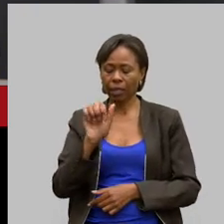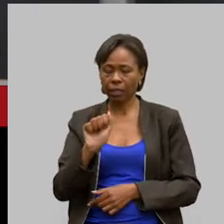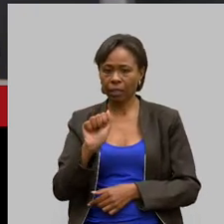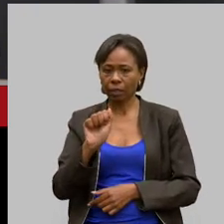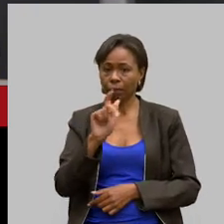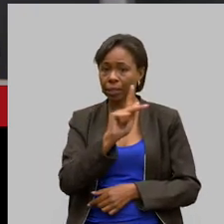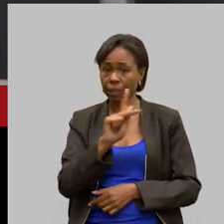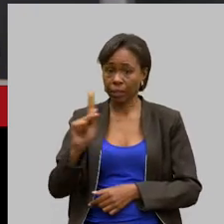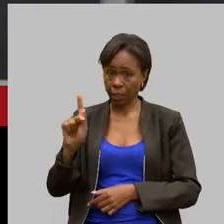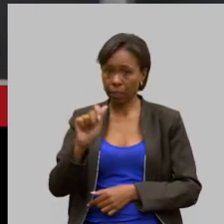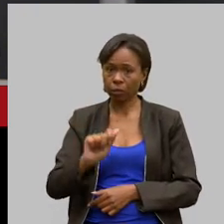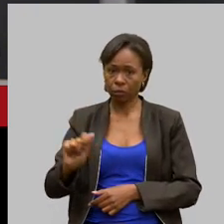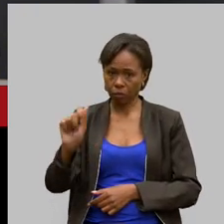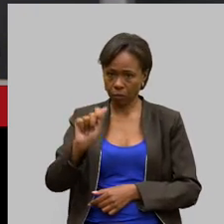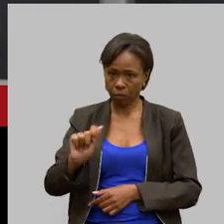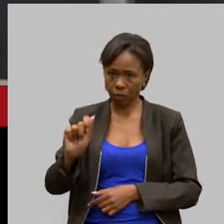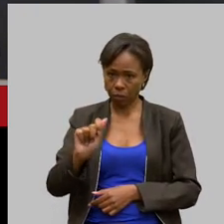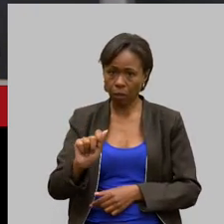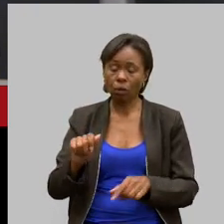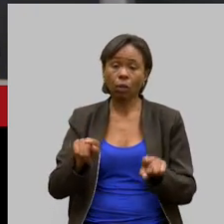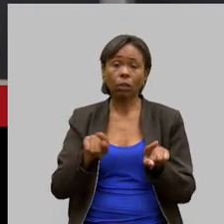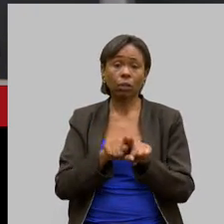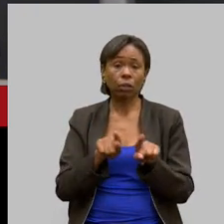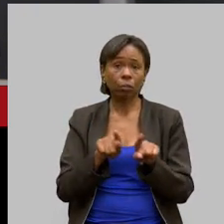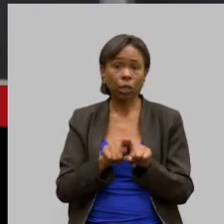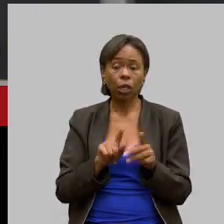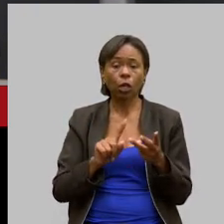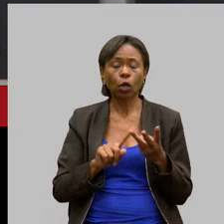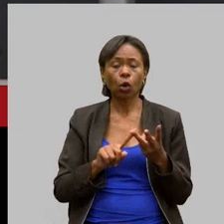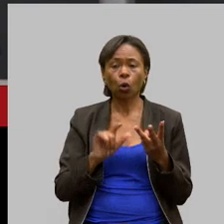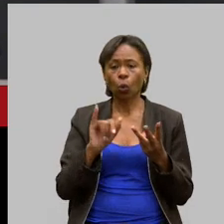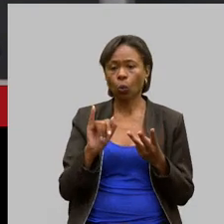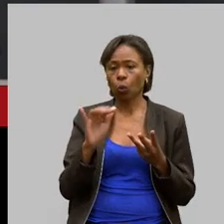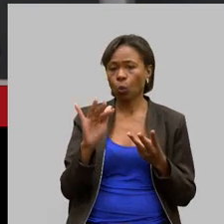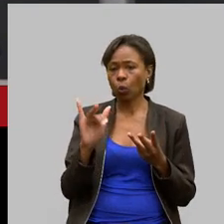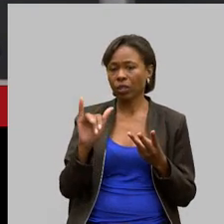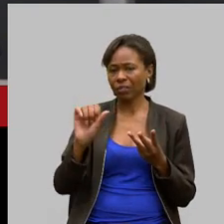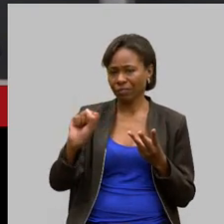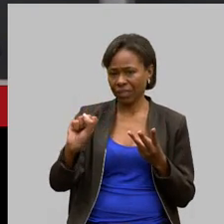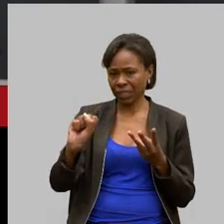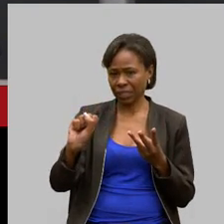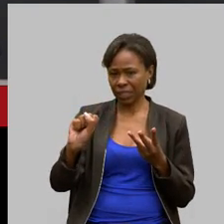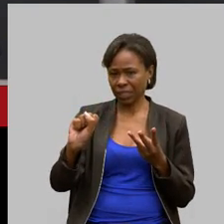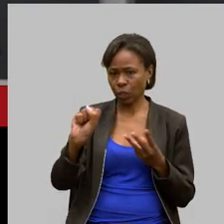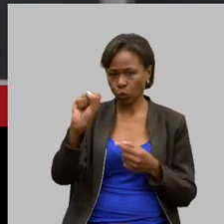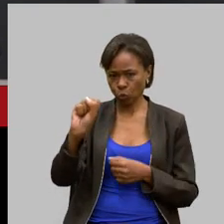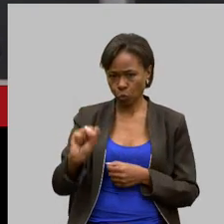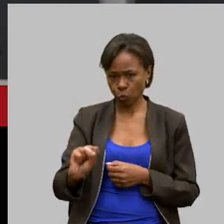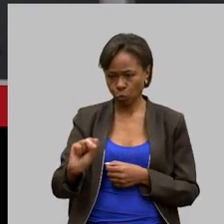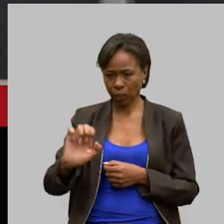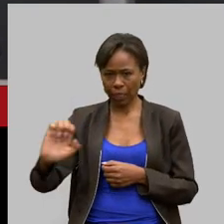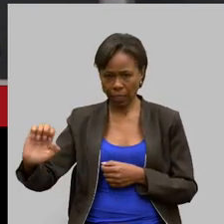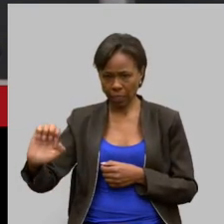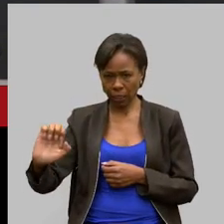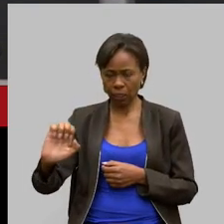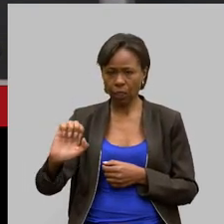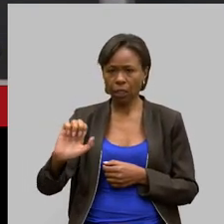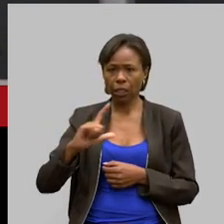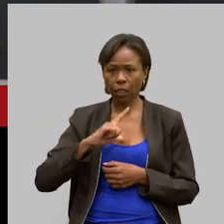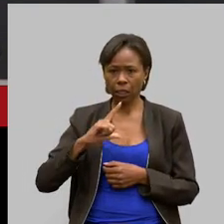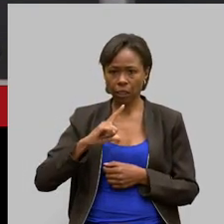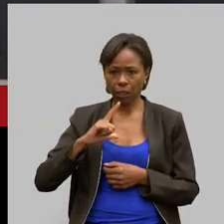falar também que agora junto com o if sudeste que nós temos Campus em Rio Pomba vamos lançar um projeto